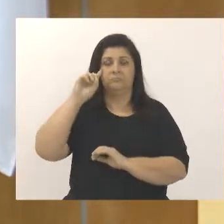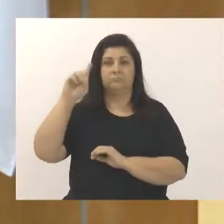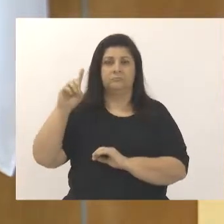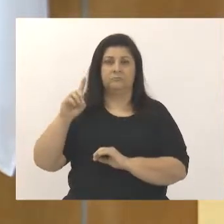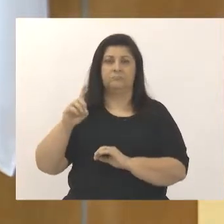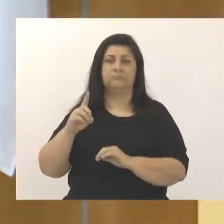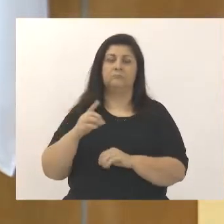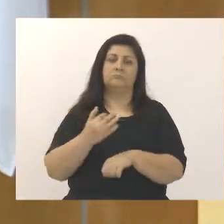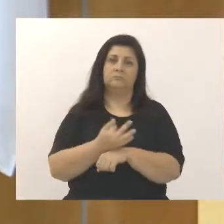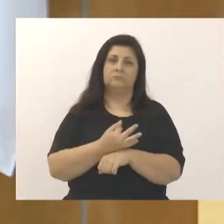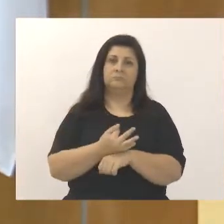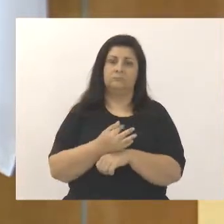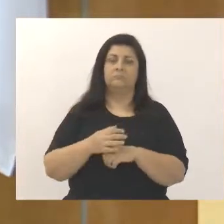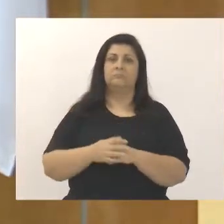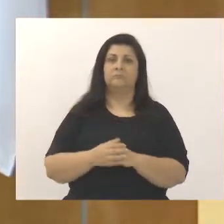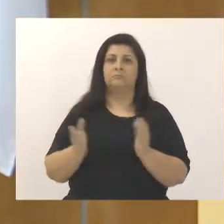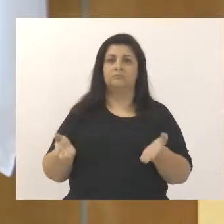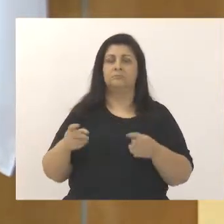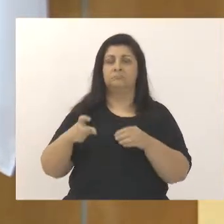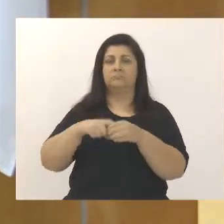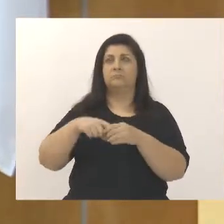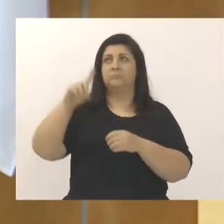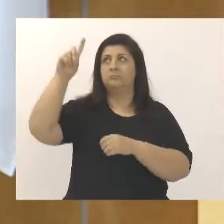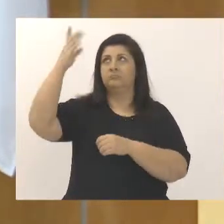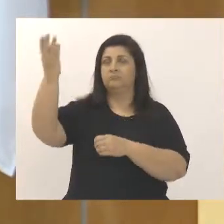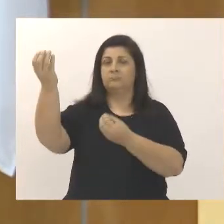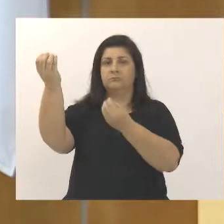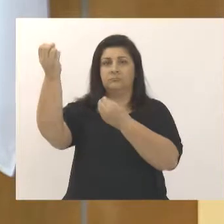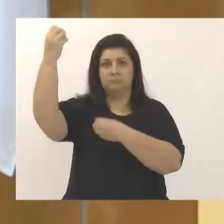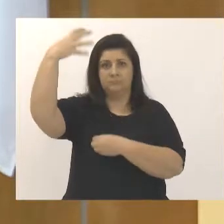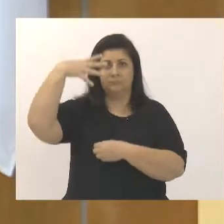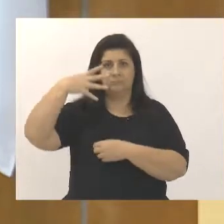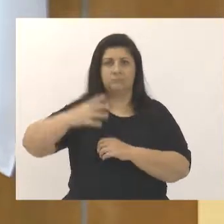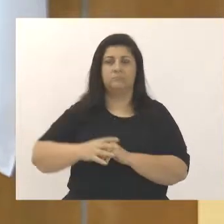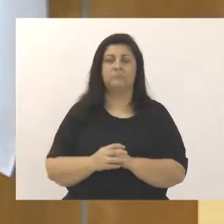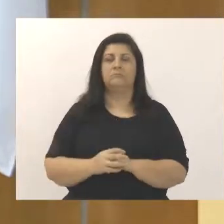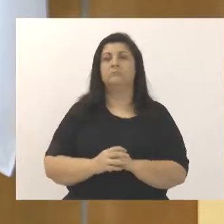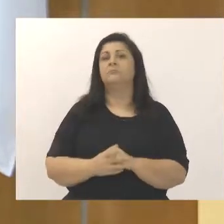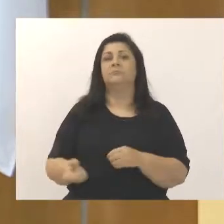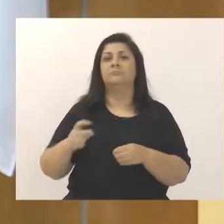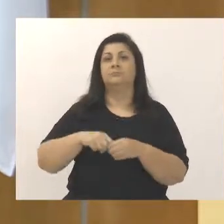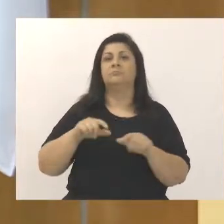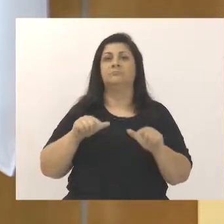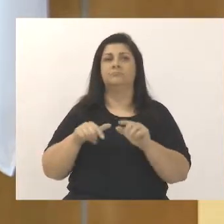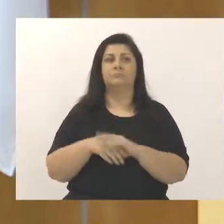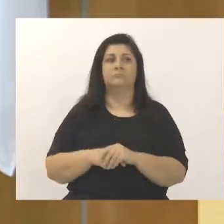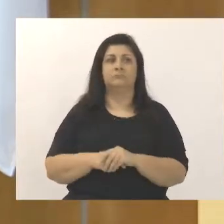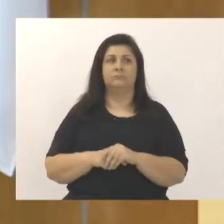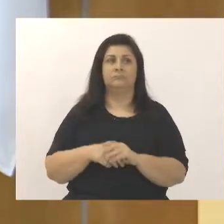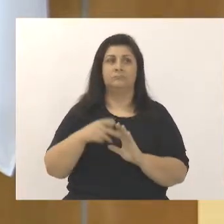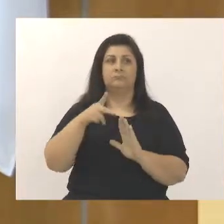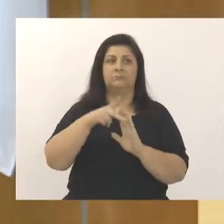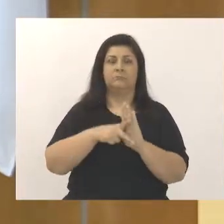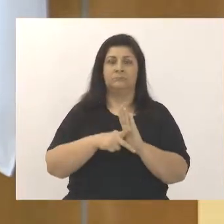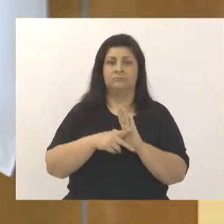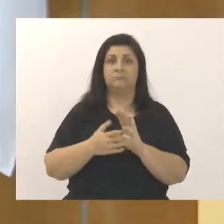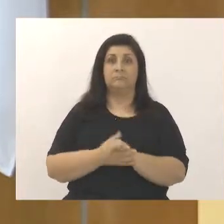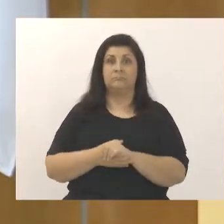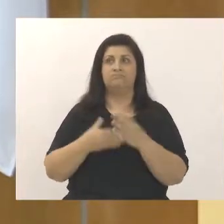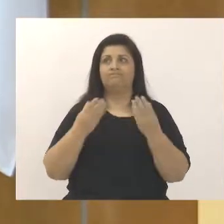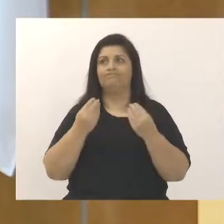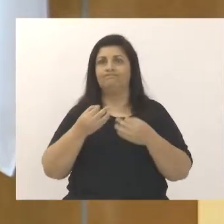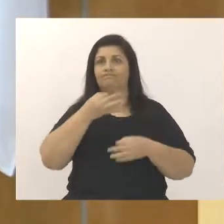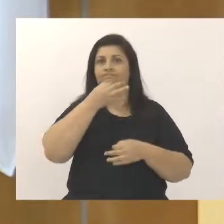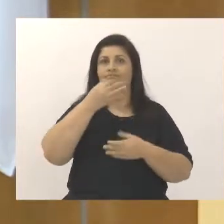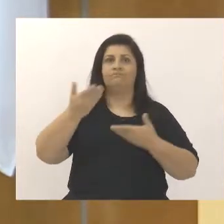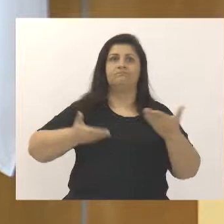recesso e, com a graça de Deus, vamos retomar os nossos trabalhos. É um projeto bastante polêmico hoje,